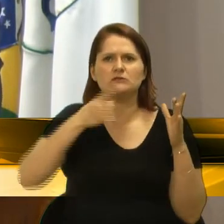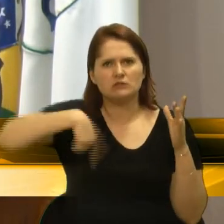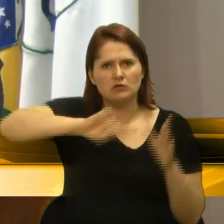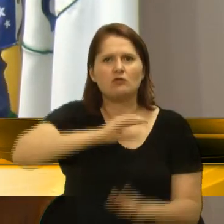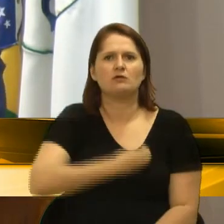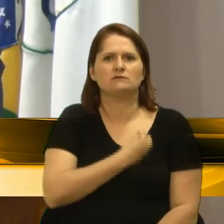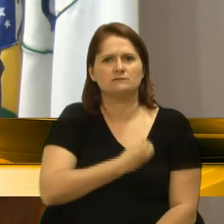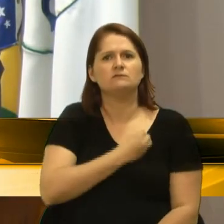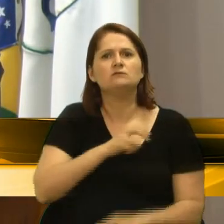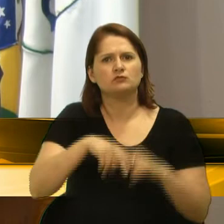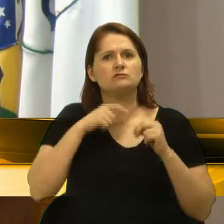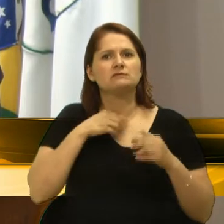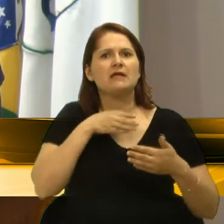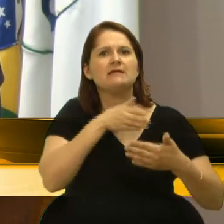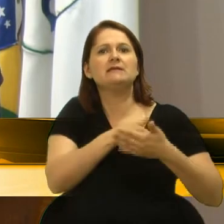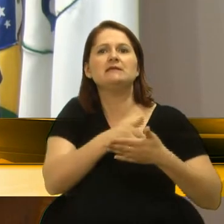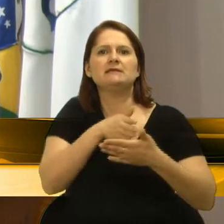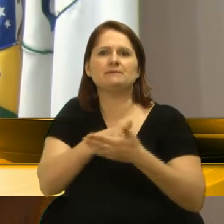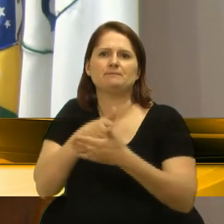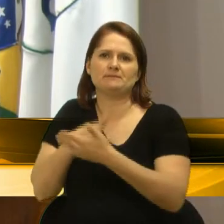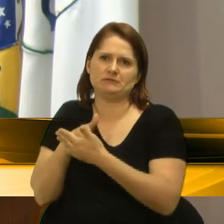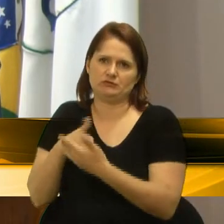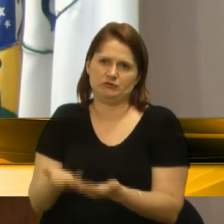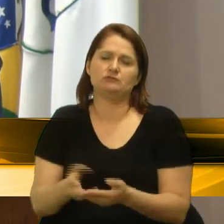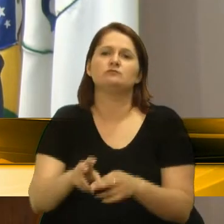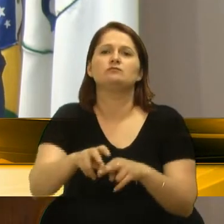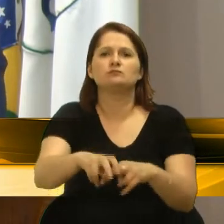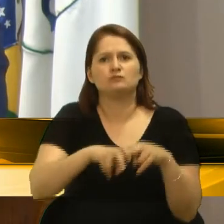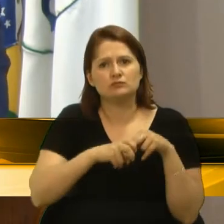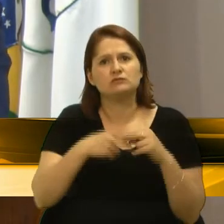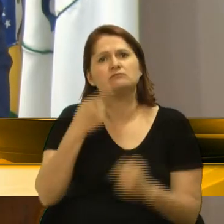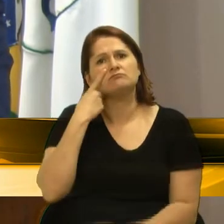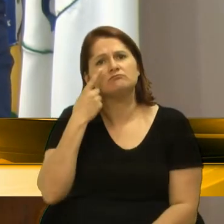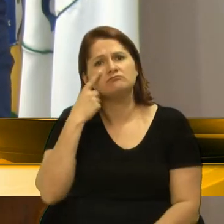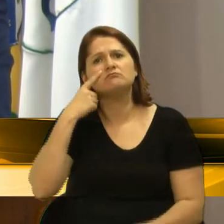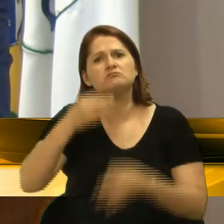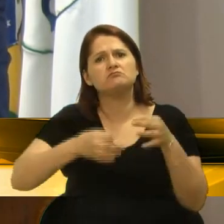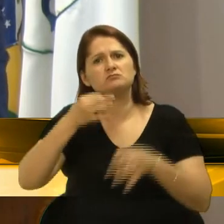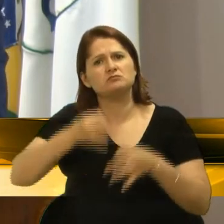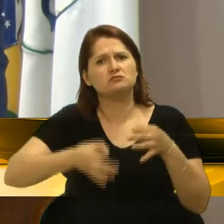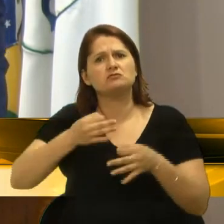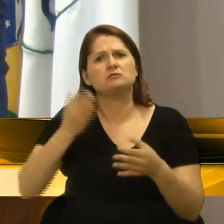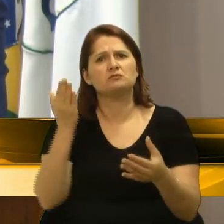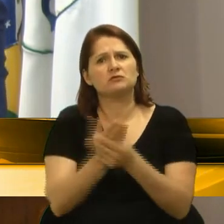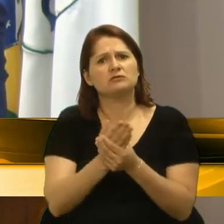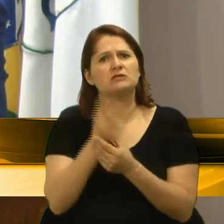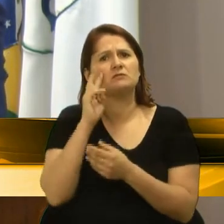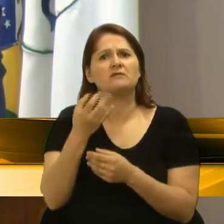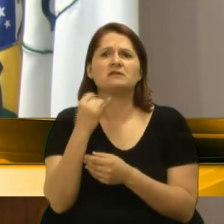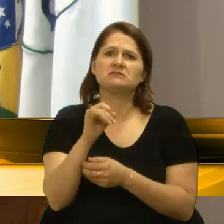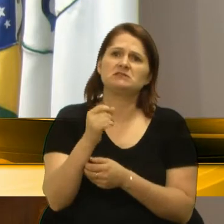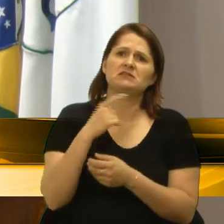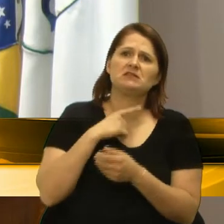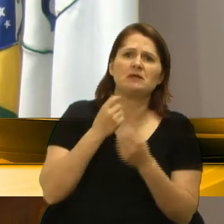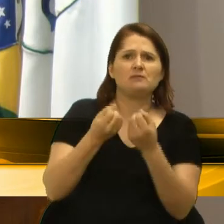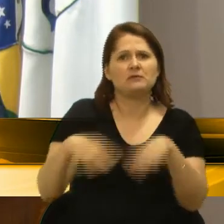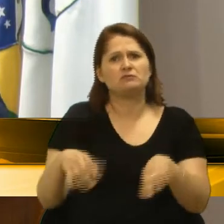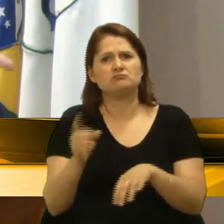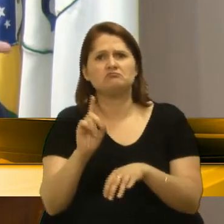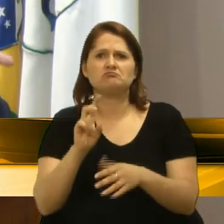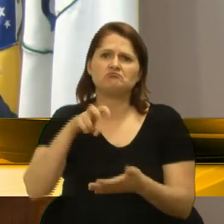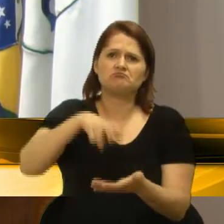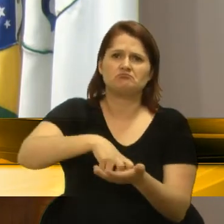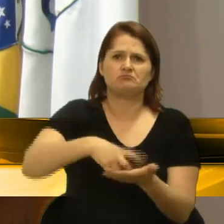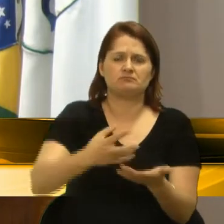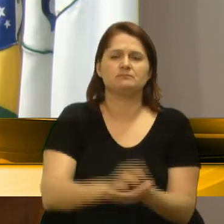responderá a um processo judicial para que o dano seja reparado. A acusação, sim, tem limites e os limites se encontram